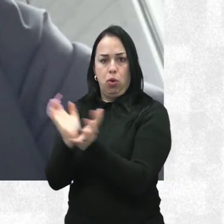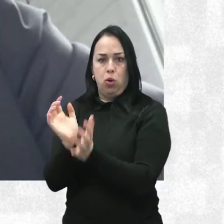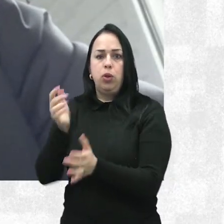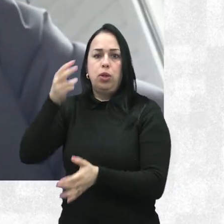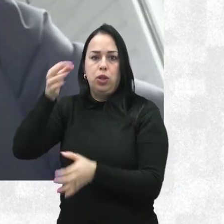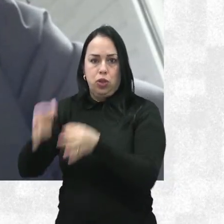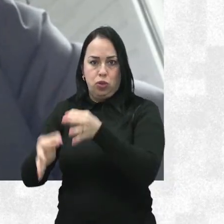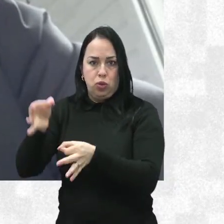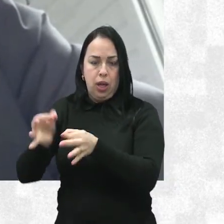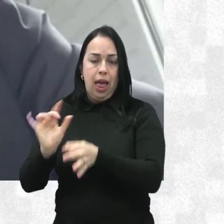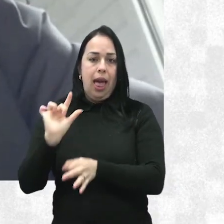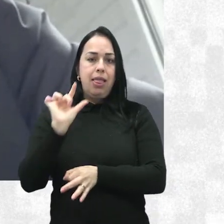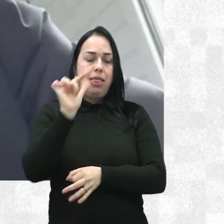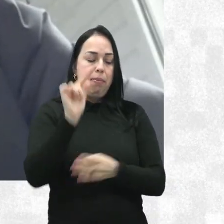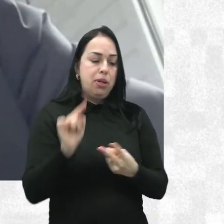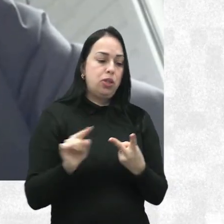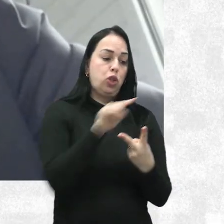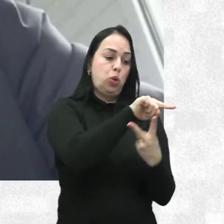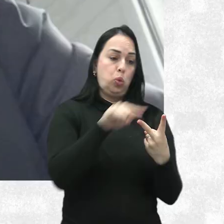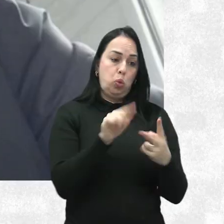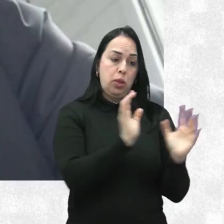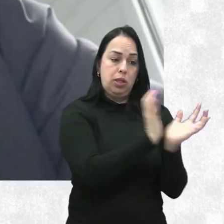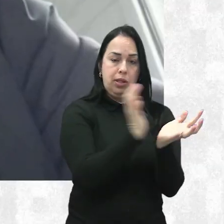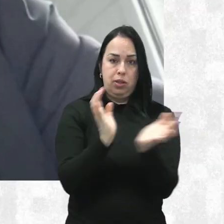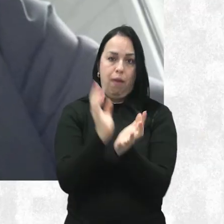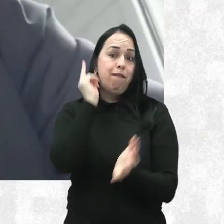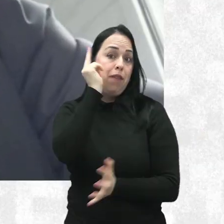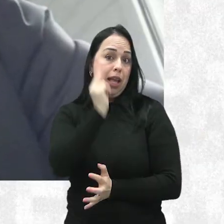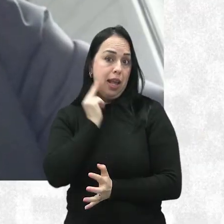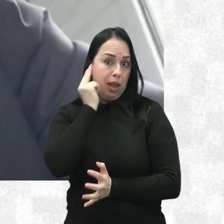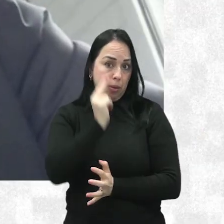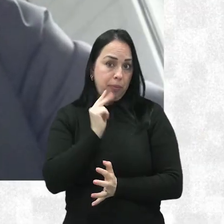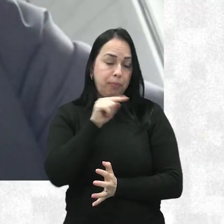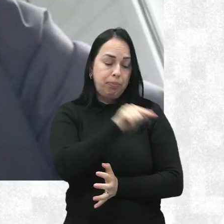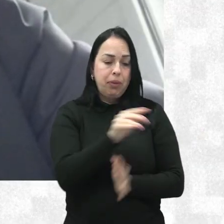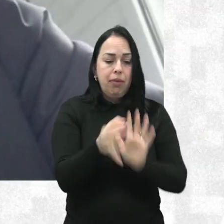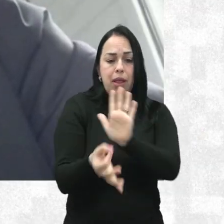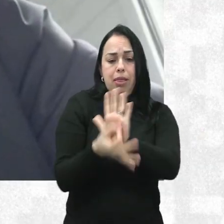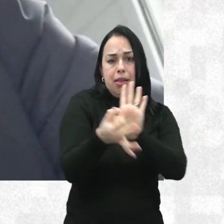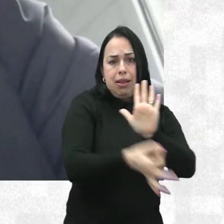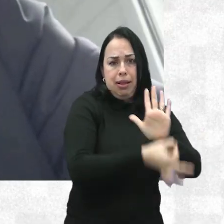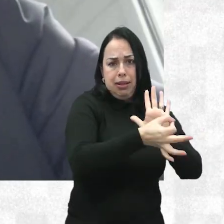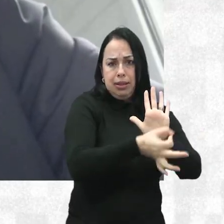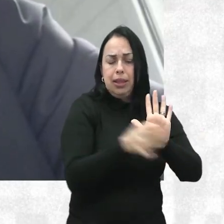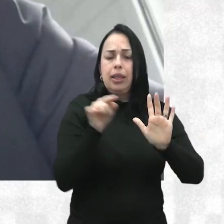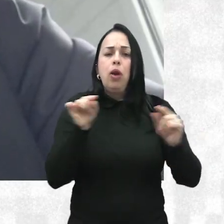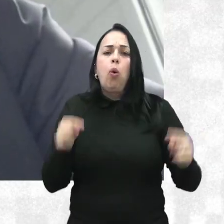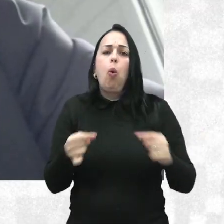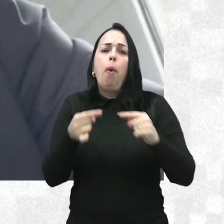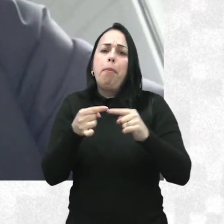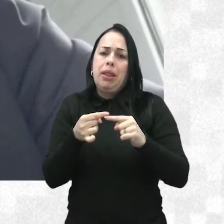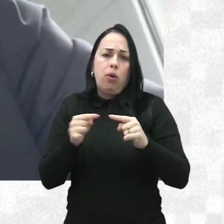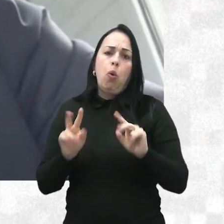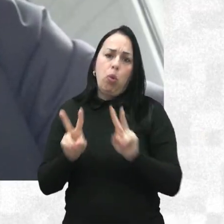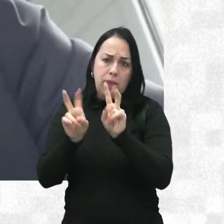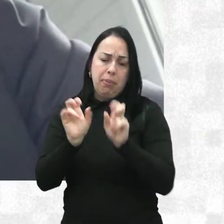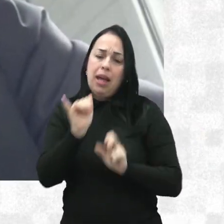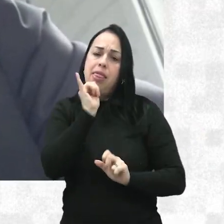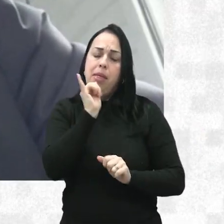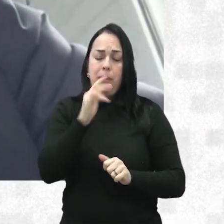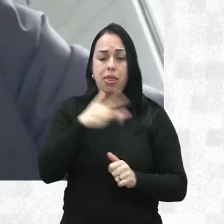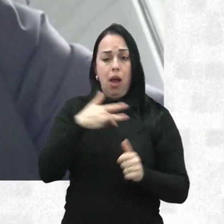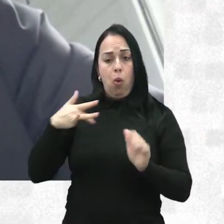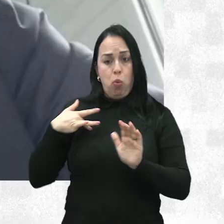Comissão de Justiça e, no máximo, outras 2 comissões que vão ter alguma pertinência temática ali com o